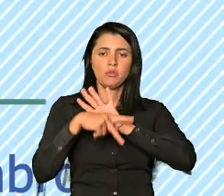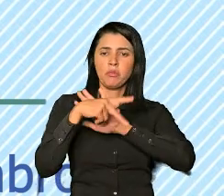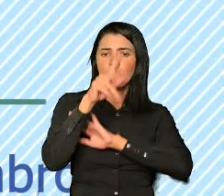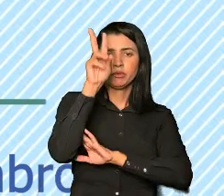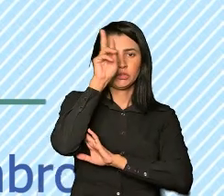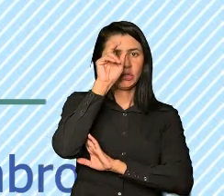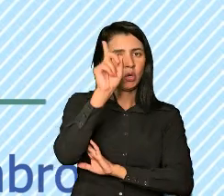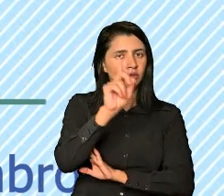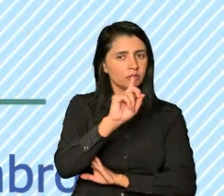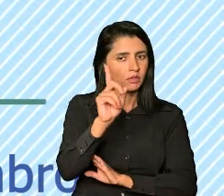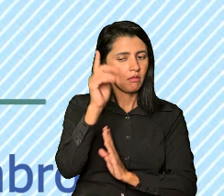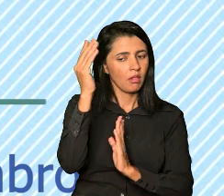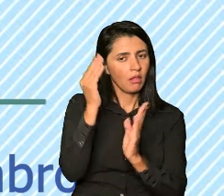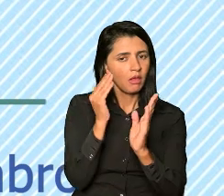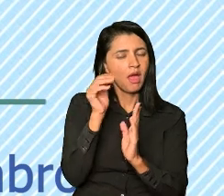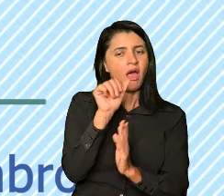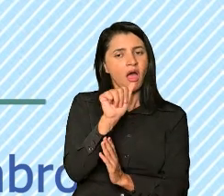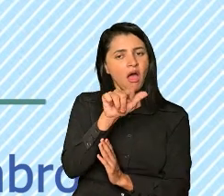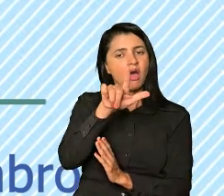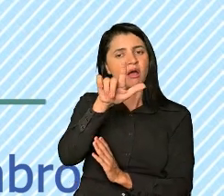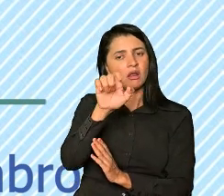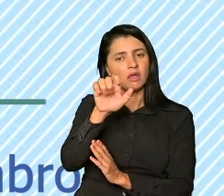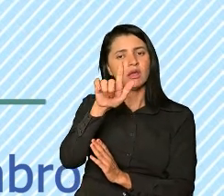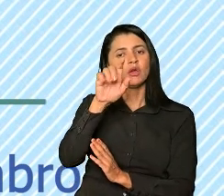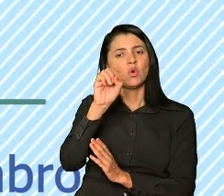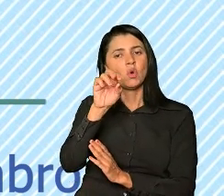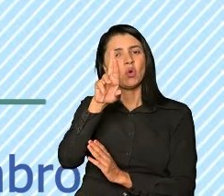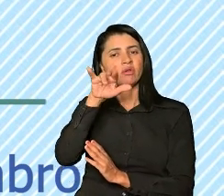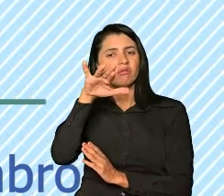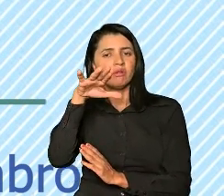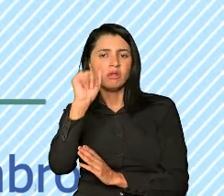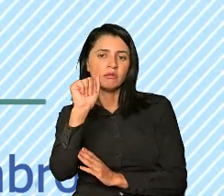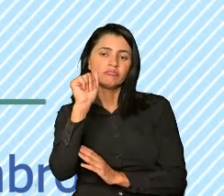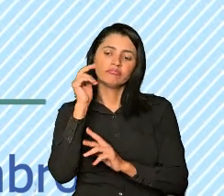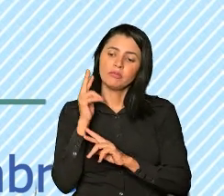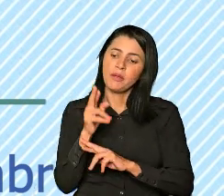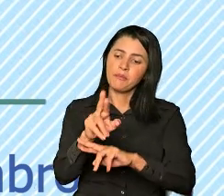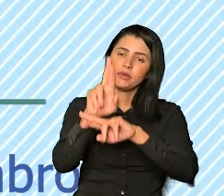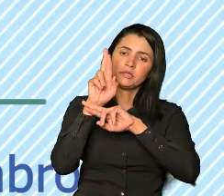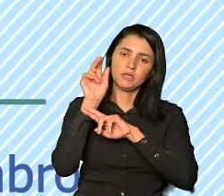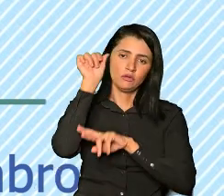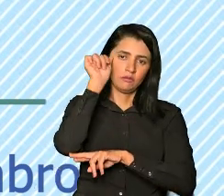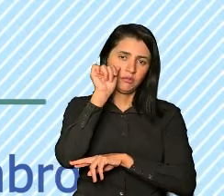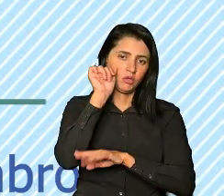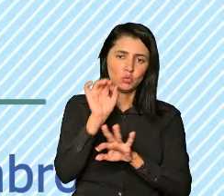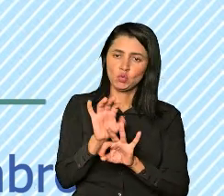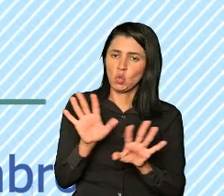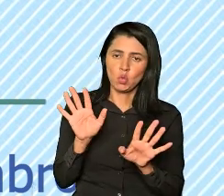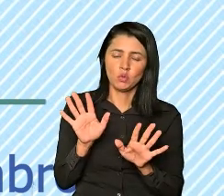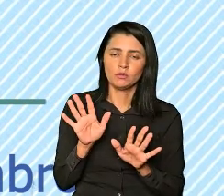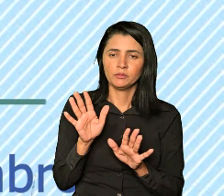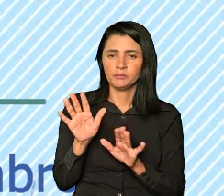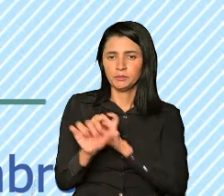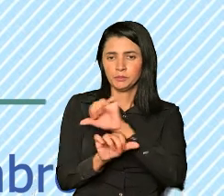bom destacar. Aí uma alegoria, né, que representa o feminino. Passando.